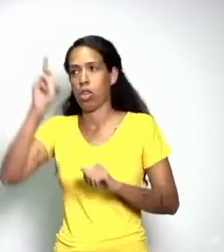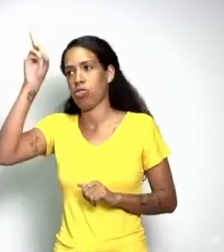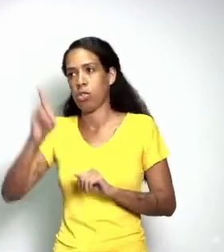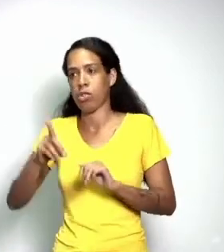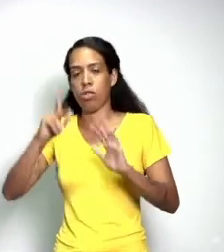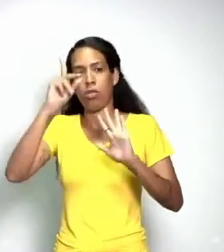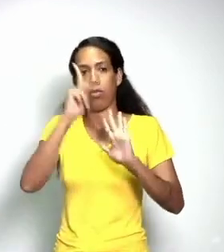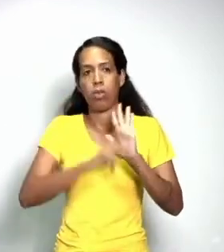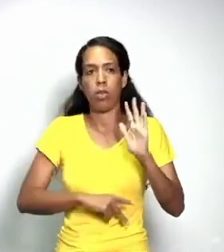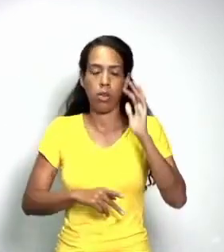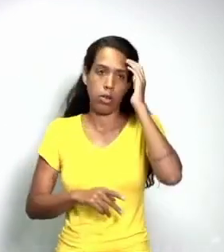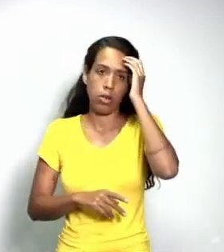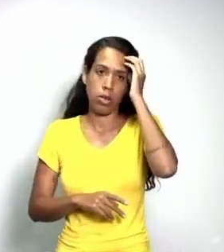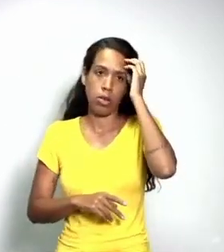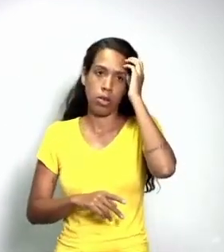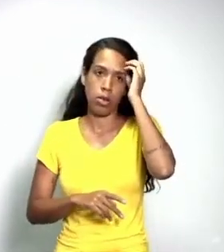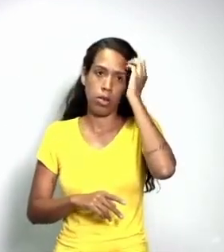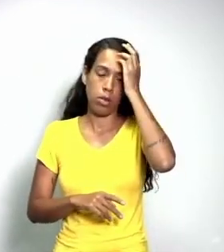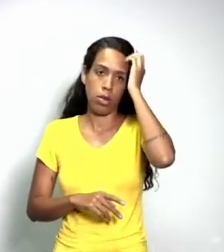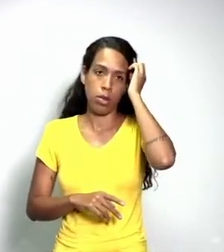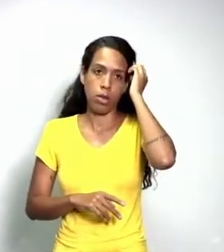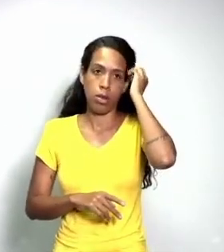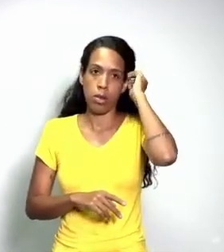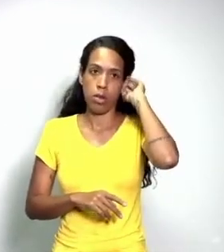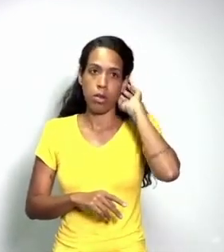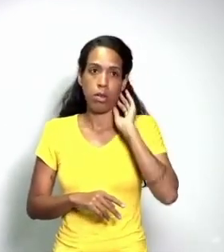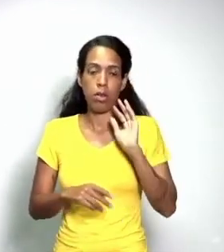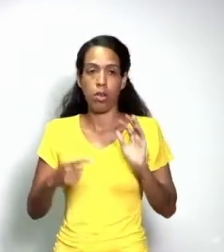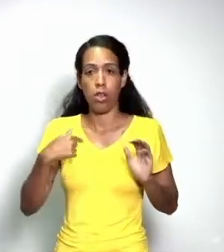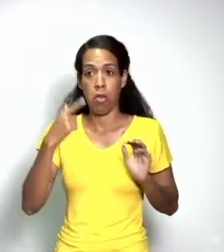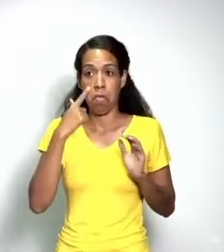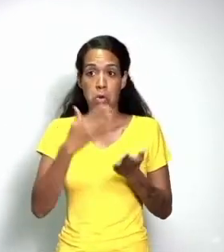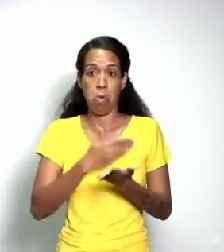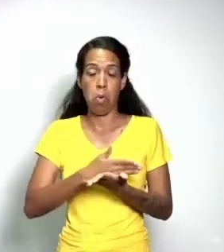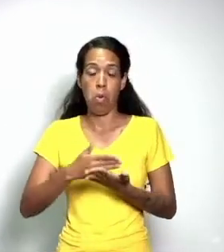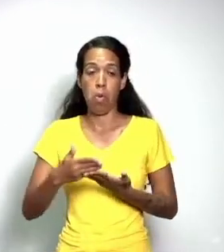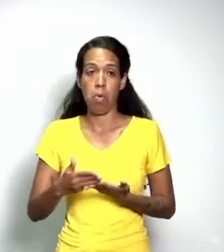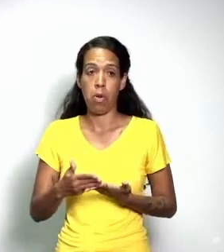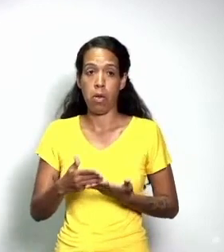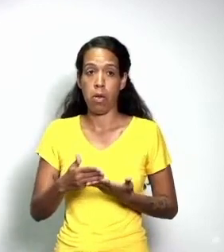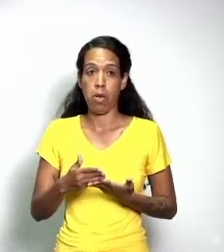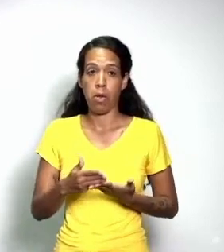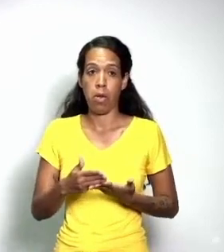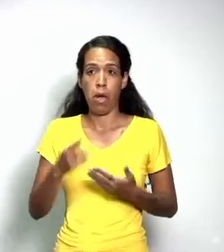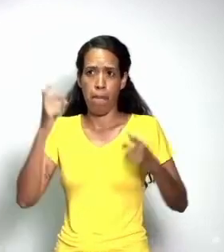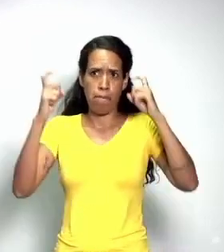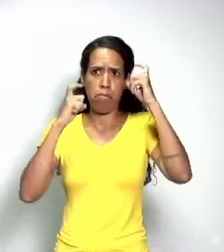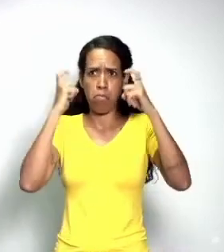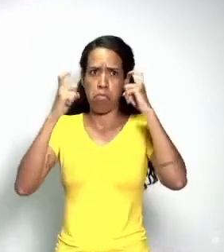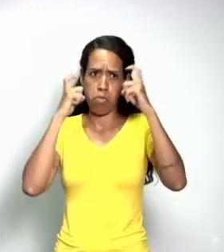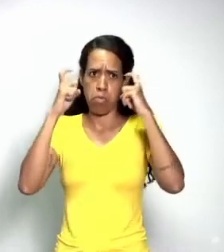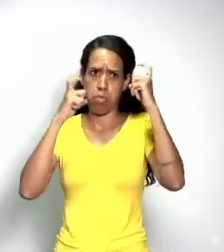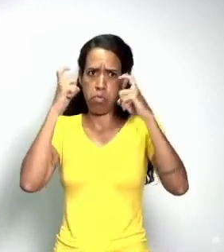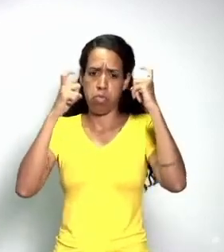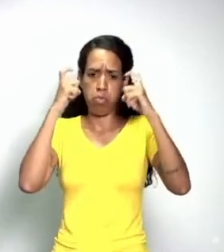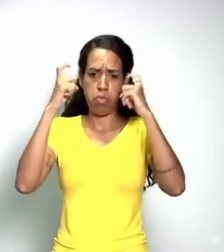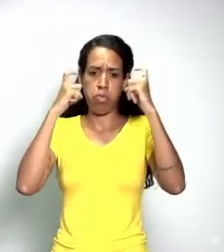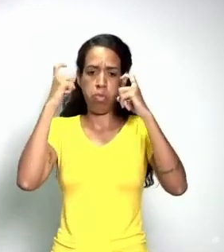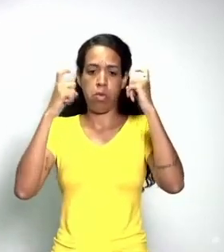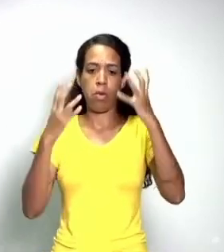projeto. Sabe por quê? Porque eu vi no início, isso me preocupa um